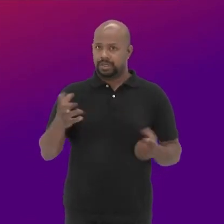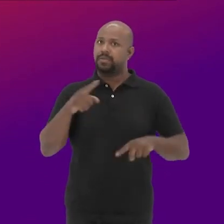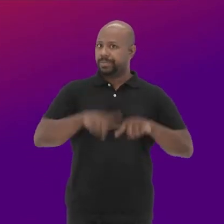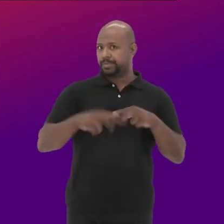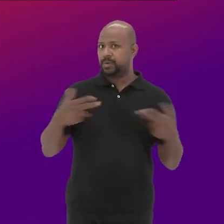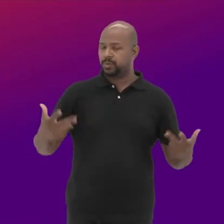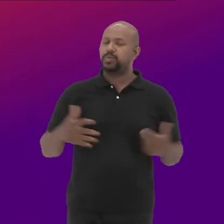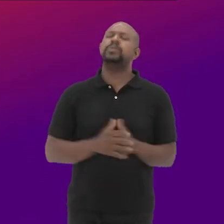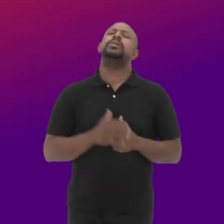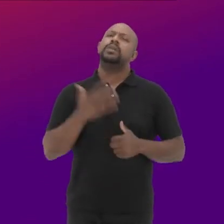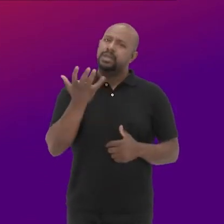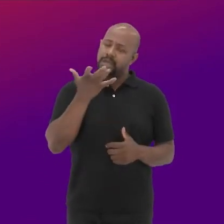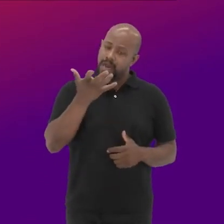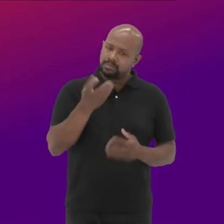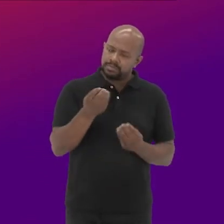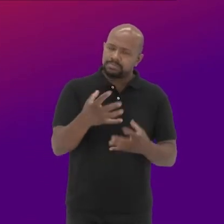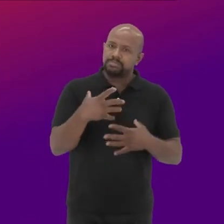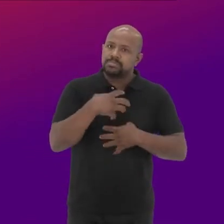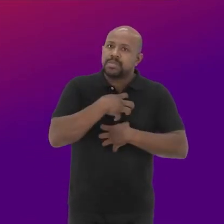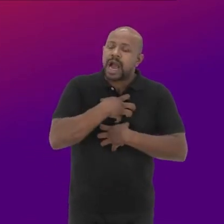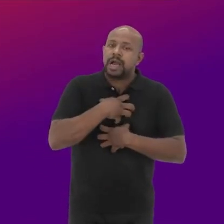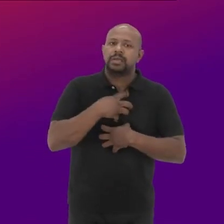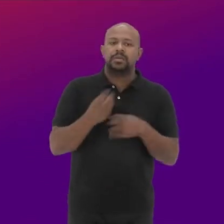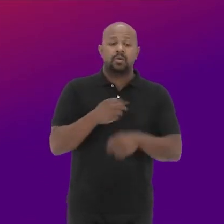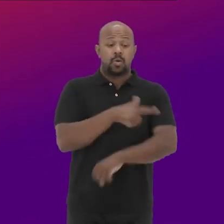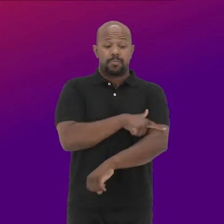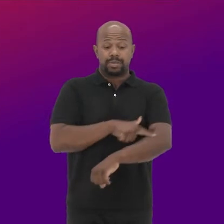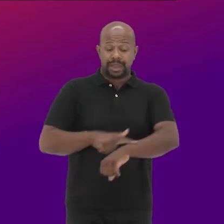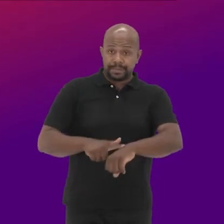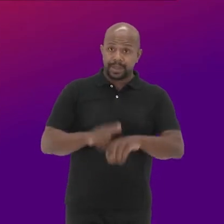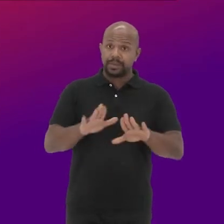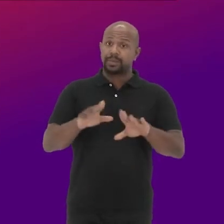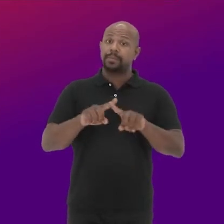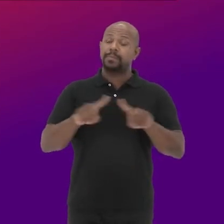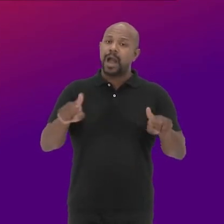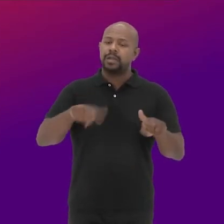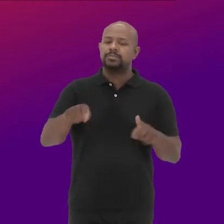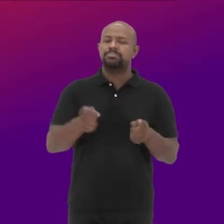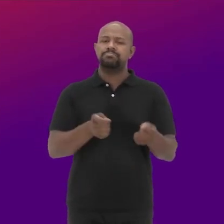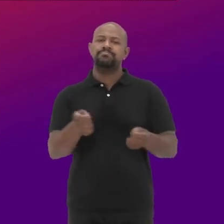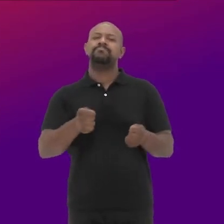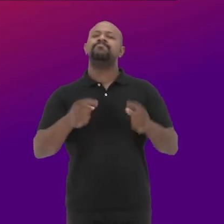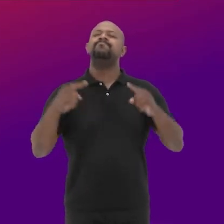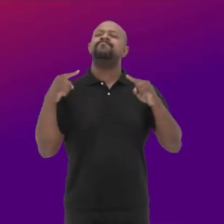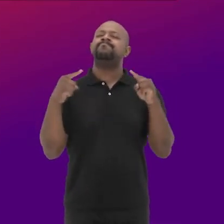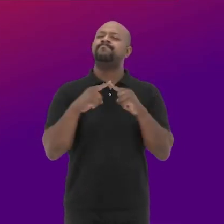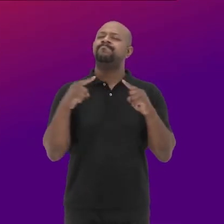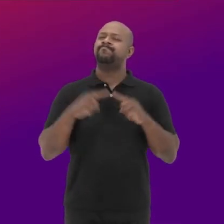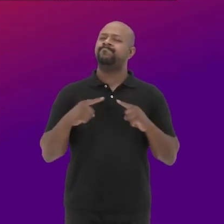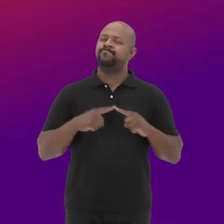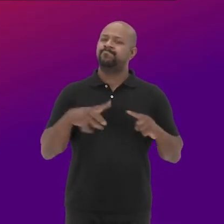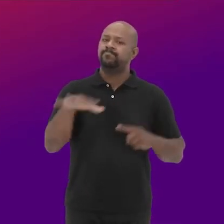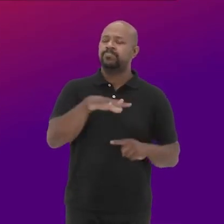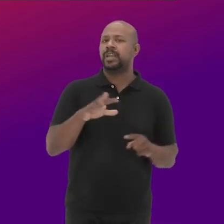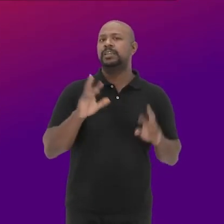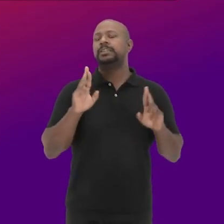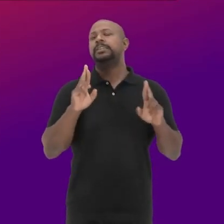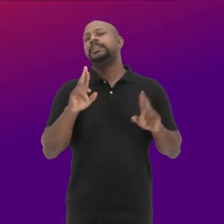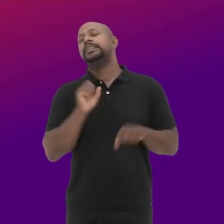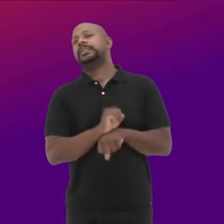produto. Na verdade, nós queremos impactar um comportamento, mas através de uma gestão adequada